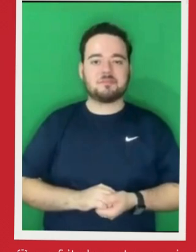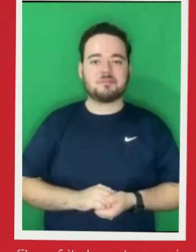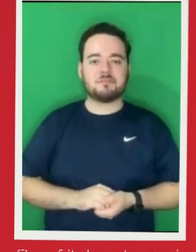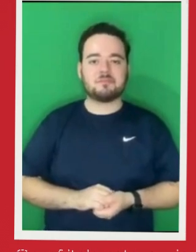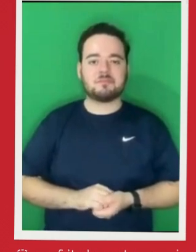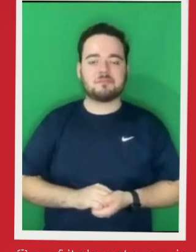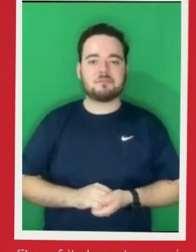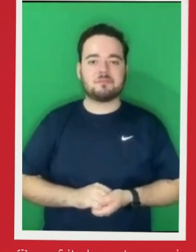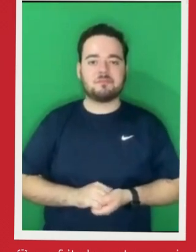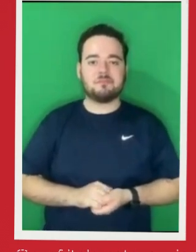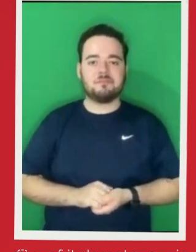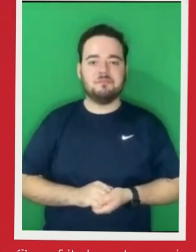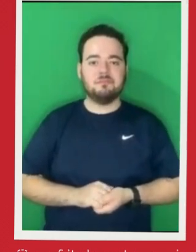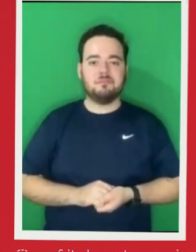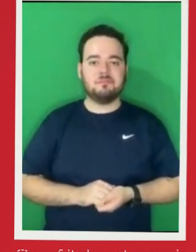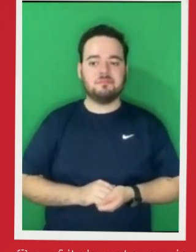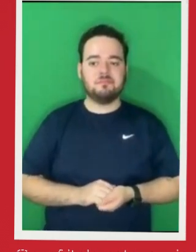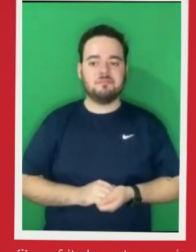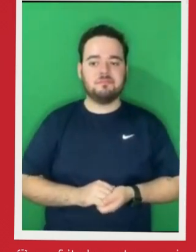Vamos lá.